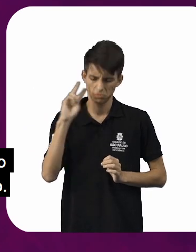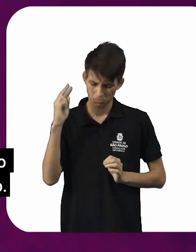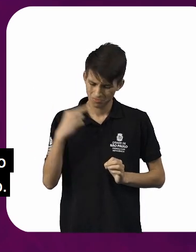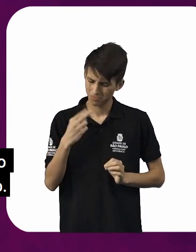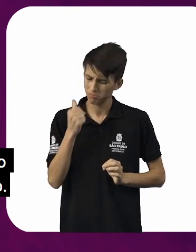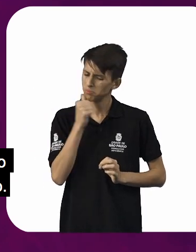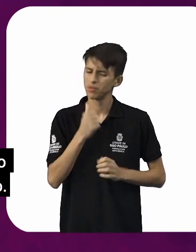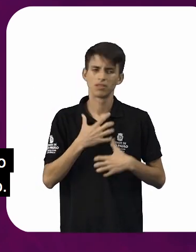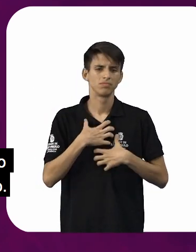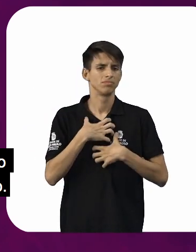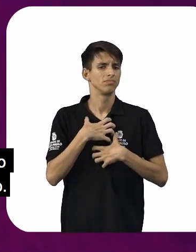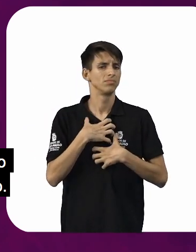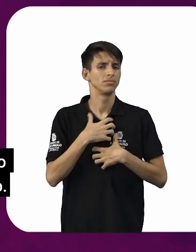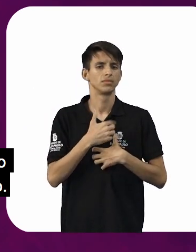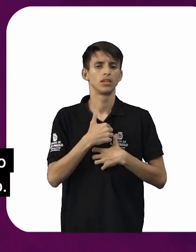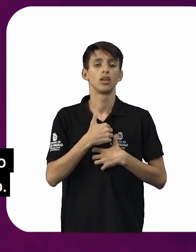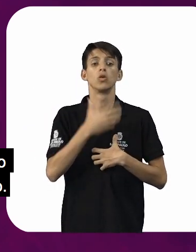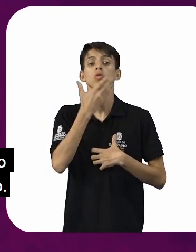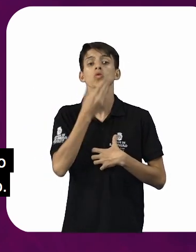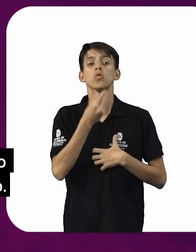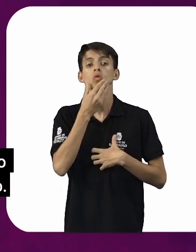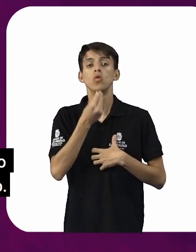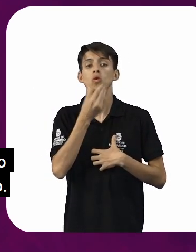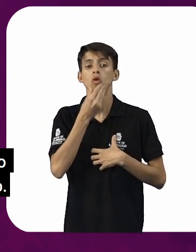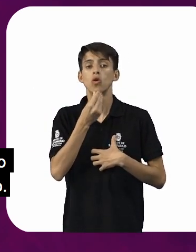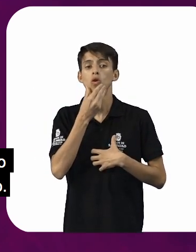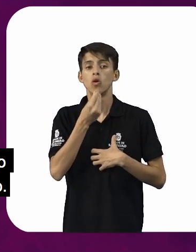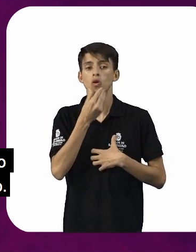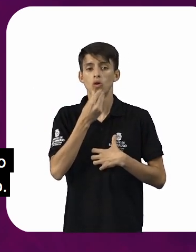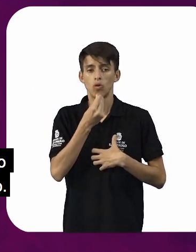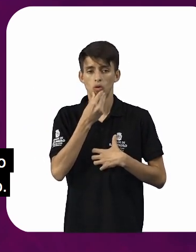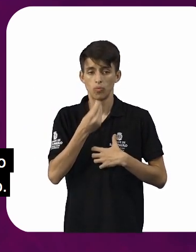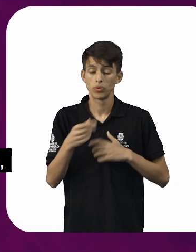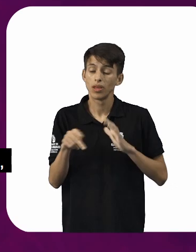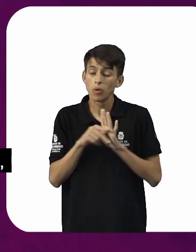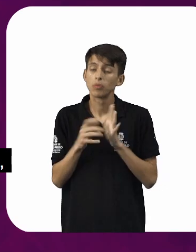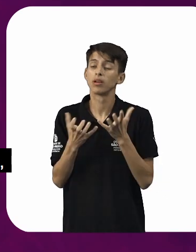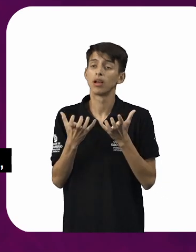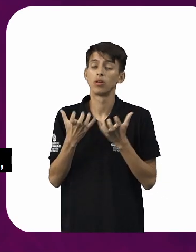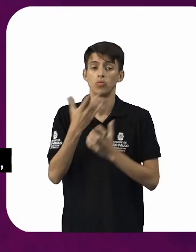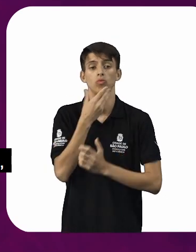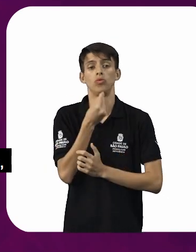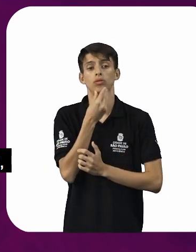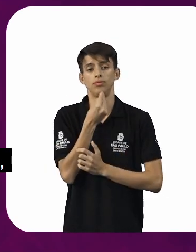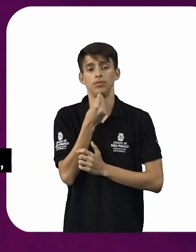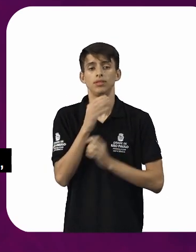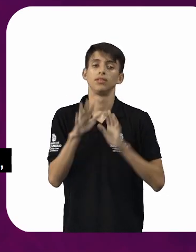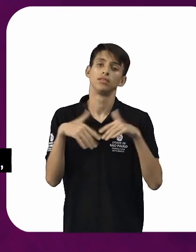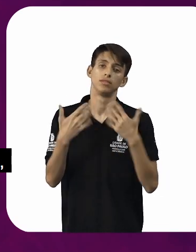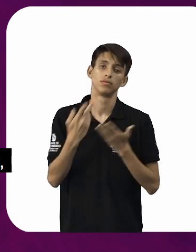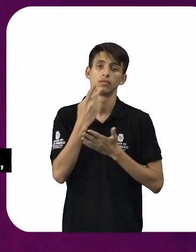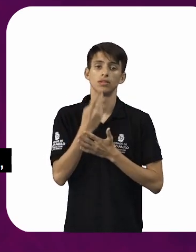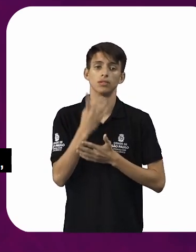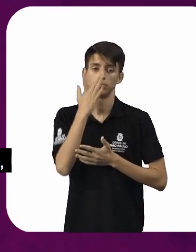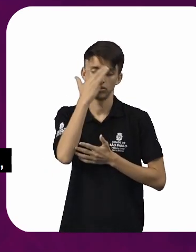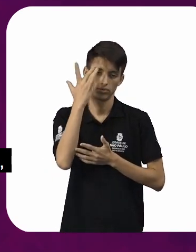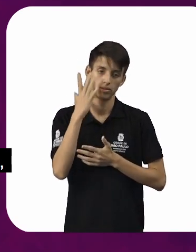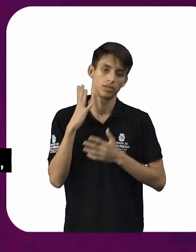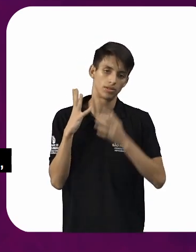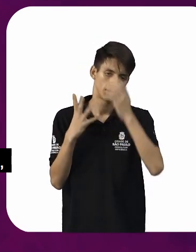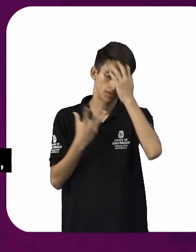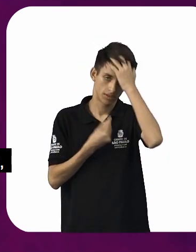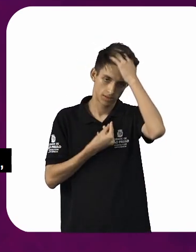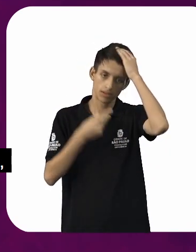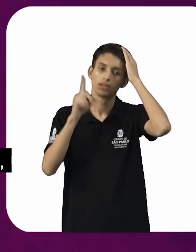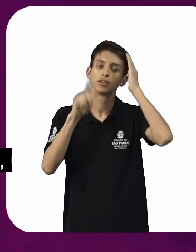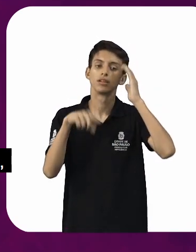mulher. Eu me identifico como homem, com o universo dito masculino. Então, aí eu estou falando das pessoas transexuais. Acho que